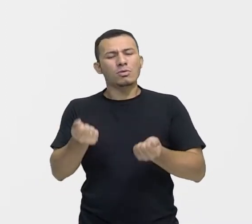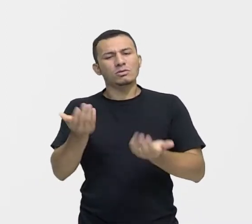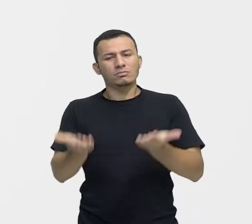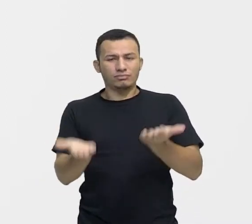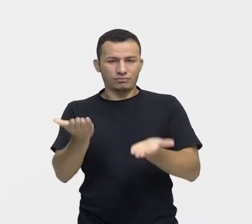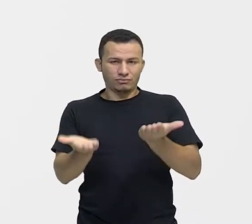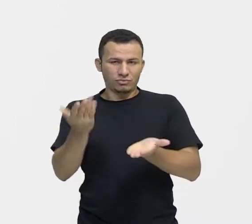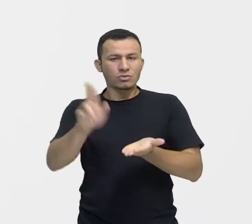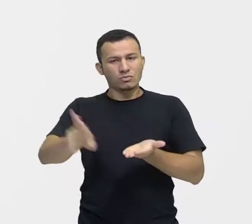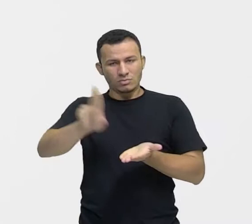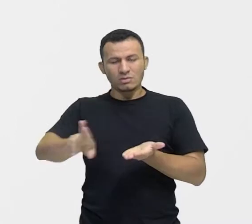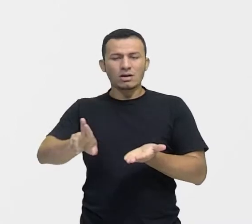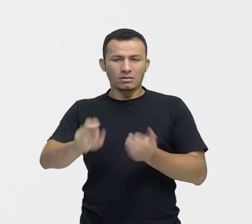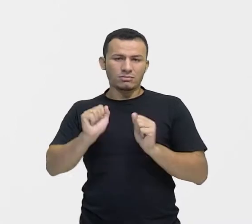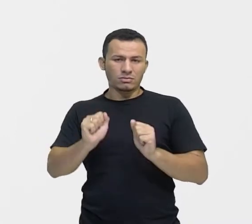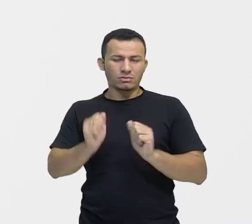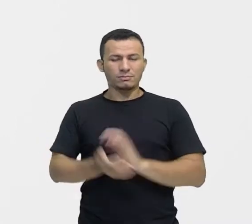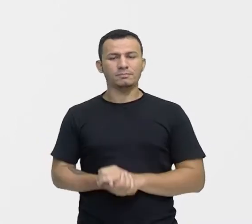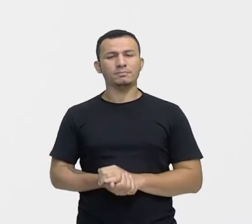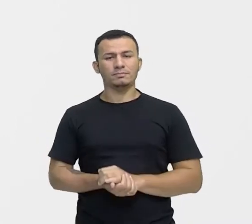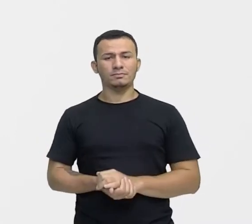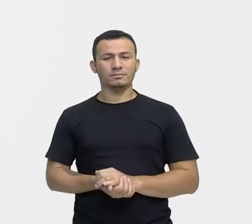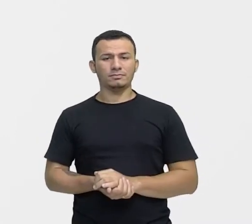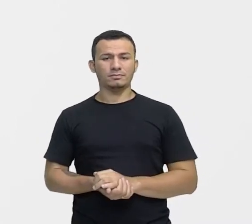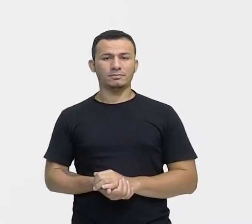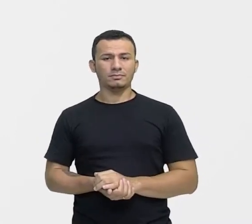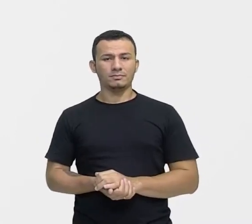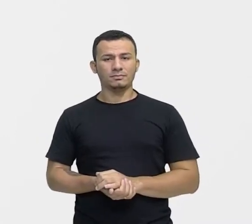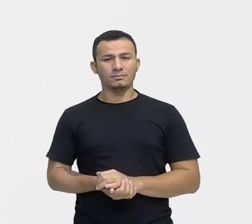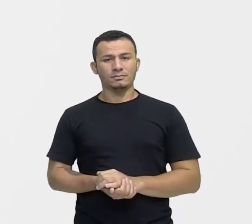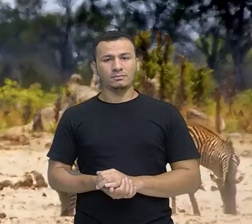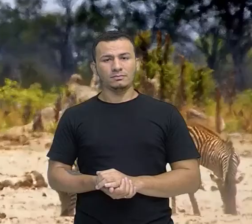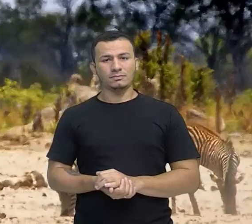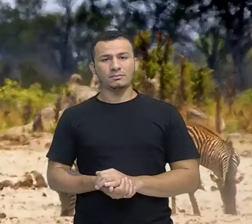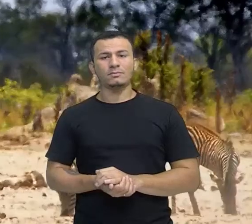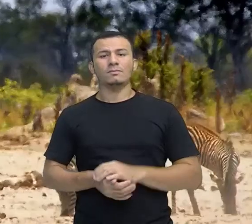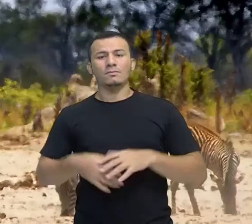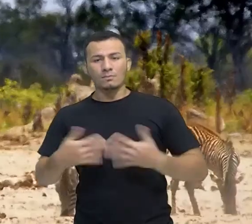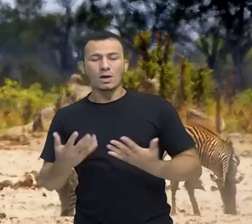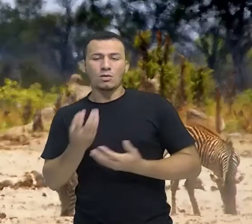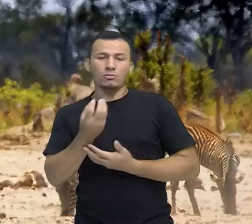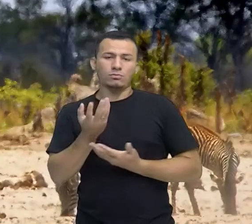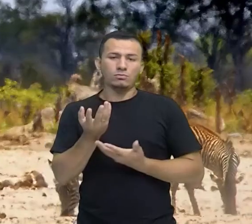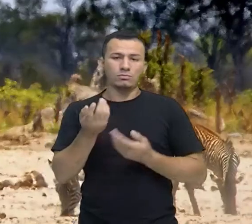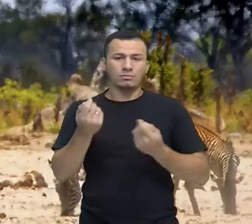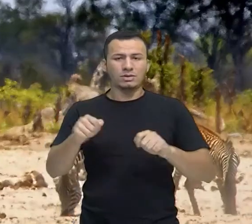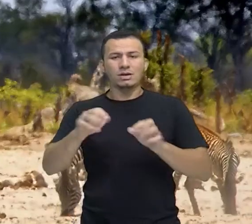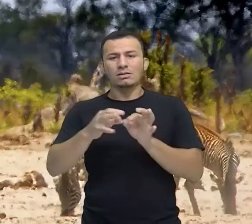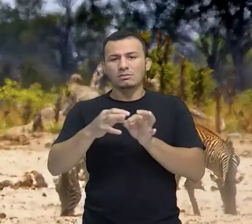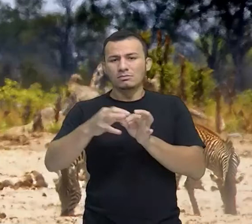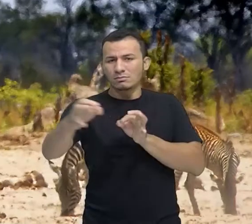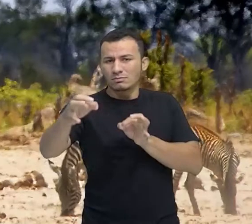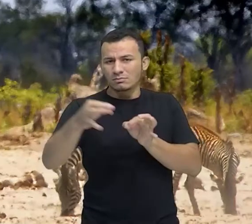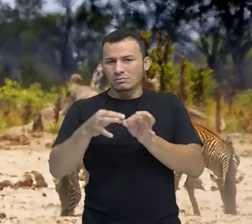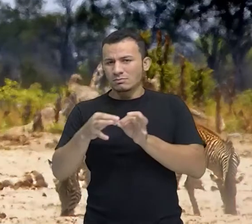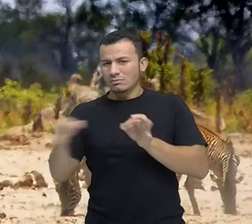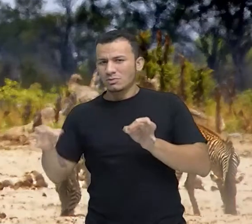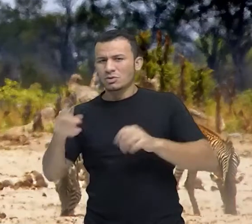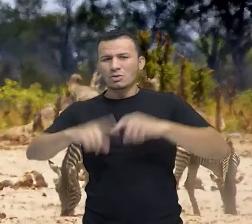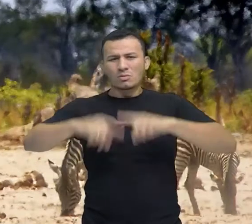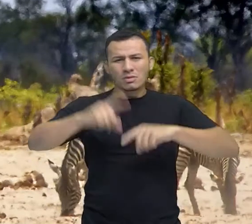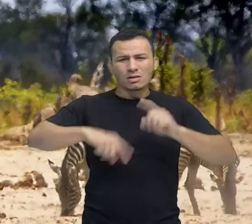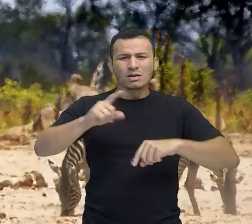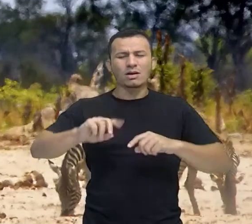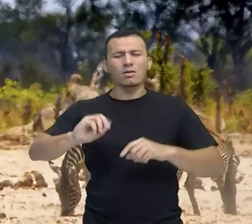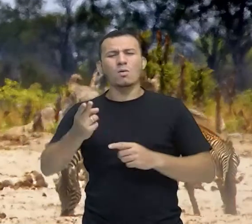balança. Aqui comigo. Bom, nós vimos aí que para medir esses determinados objetos ou